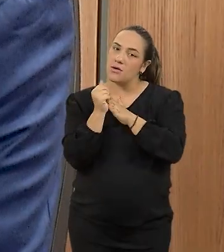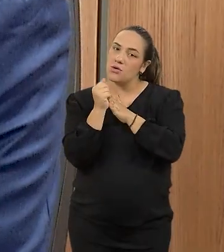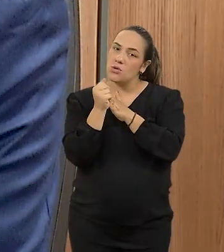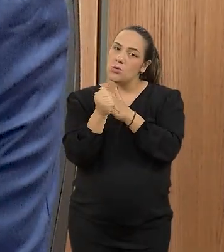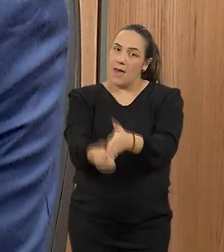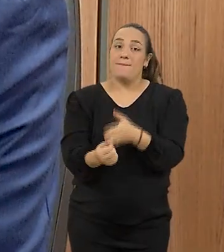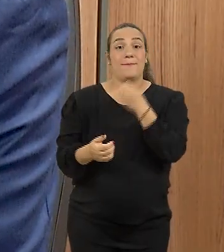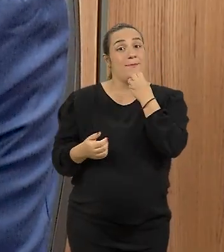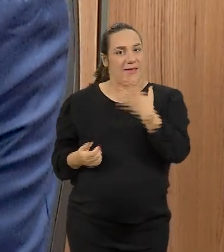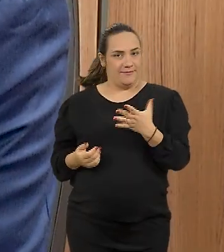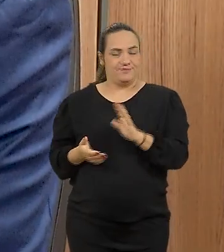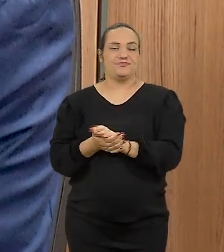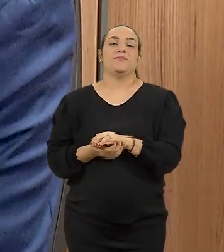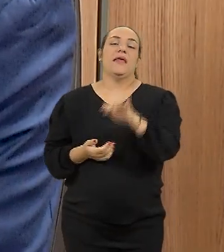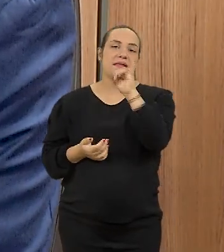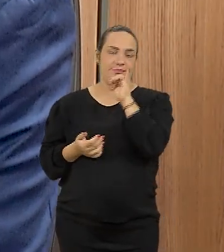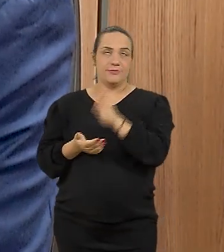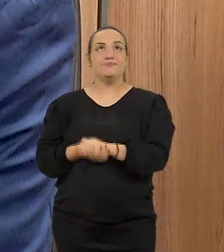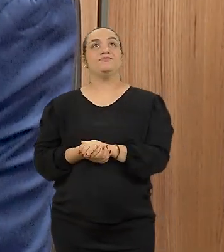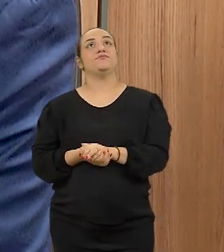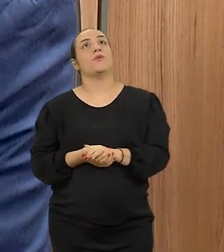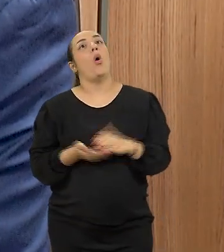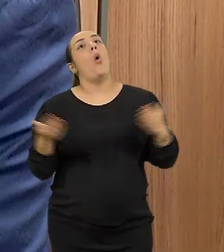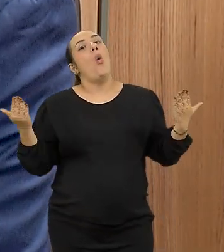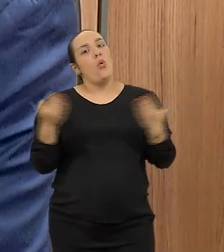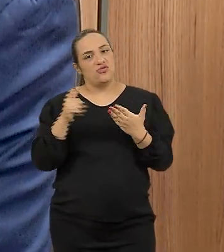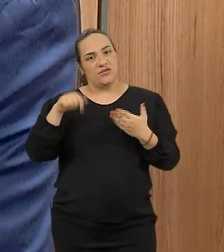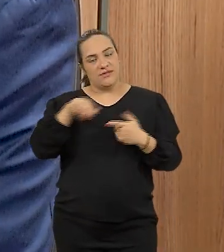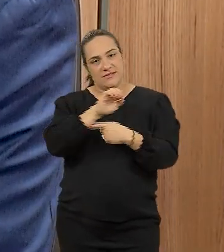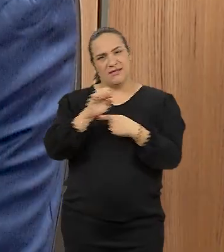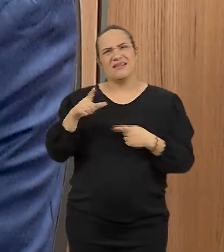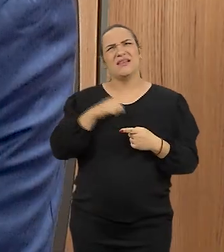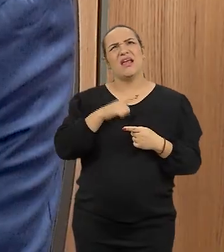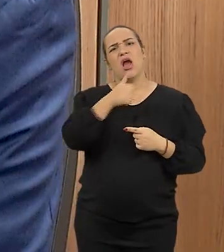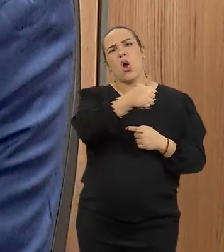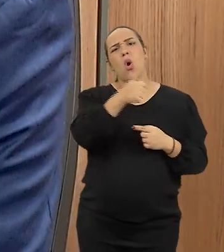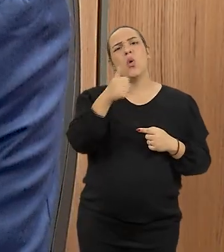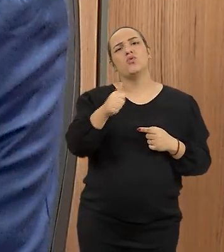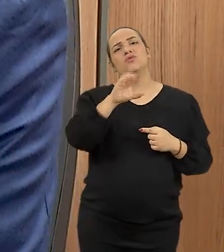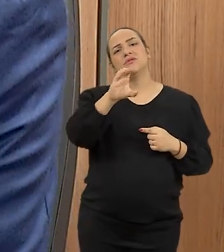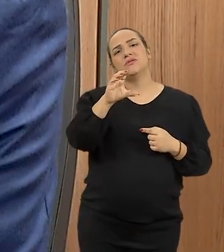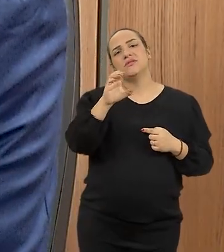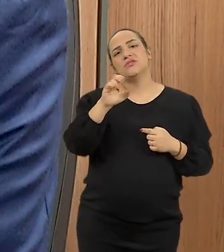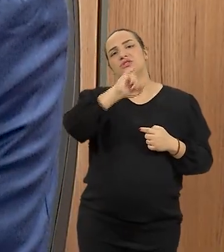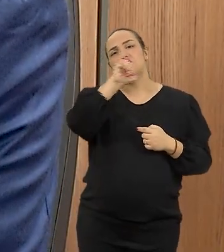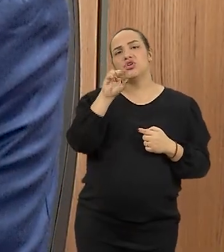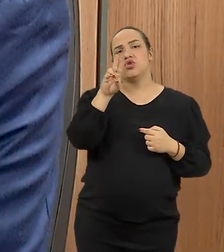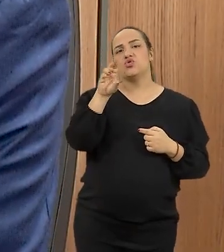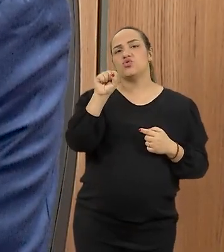bem conduzida nesse aspecto. Então, por exemplo, nós temos hoje no Estado 11 sejusques.